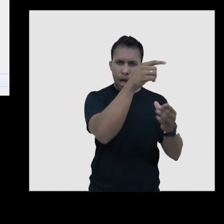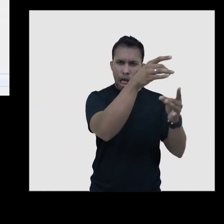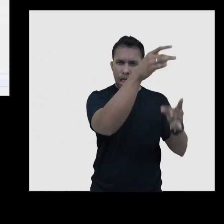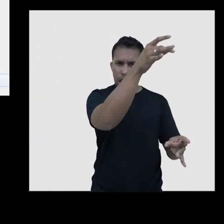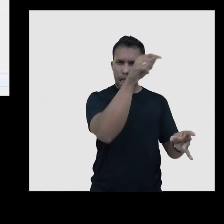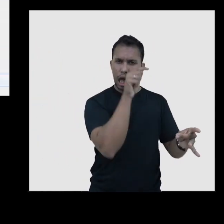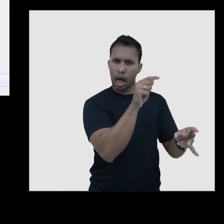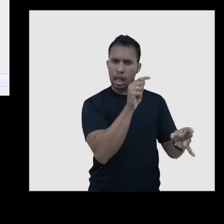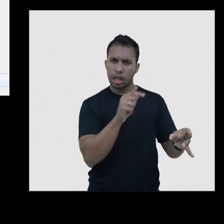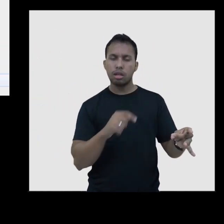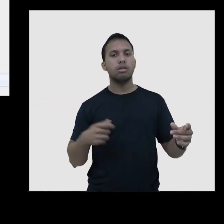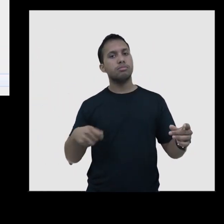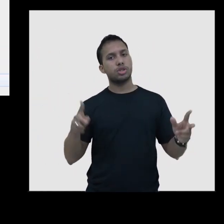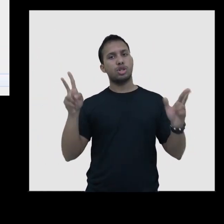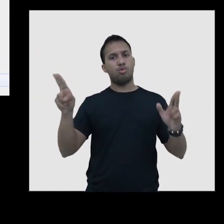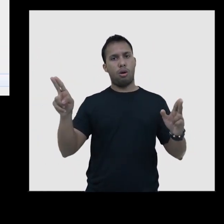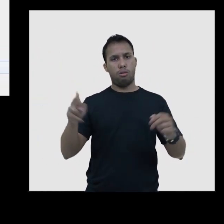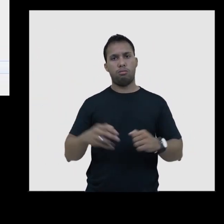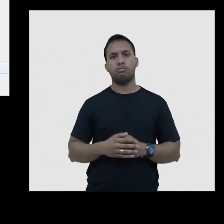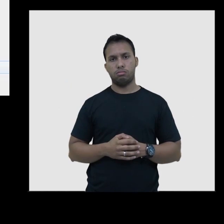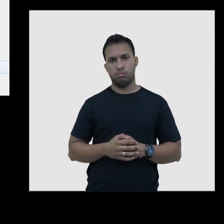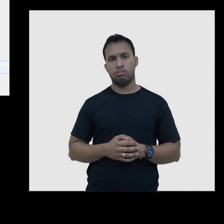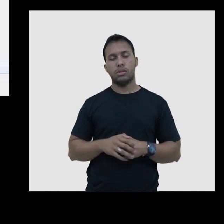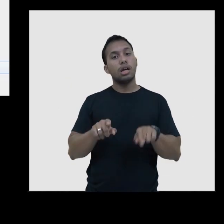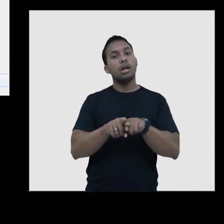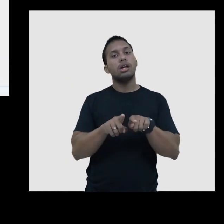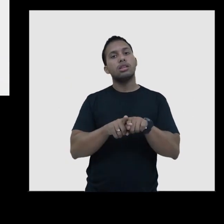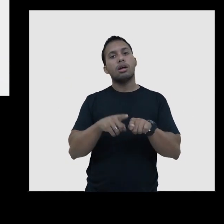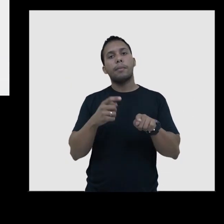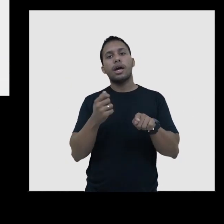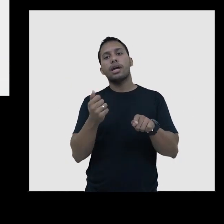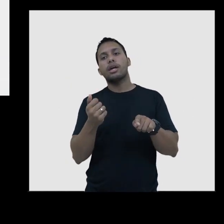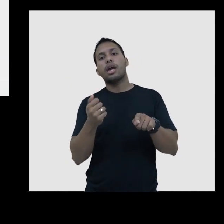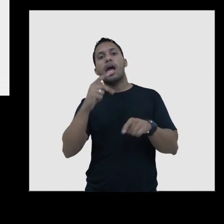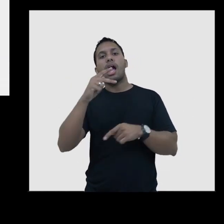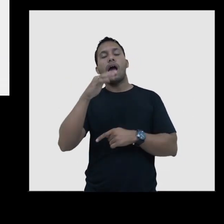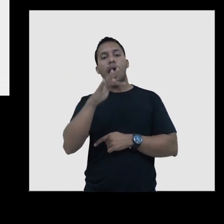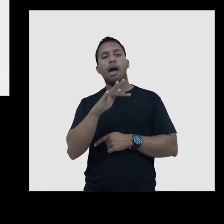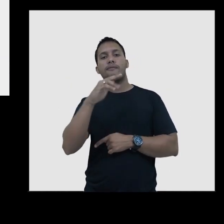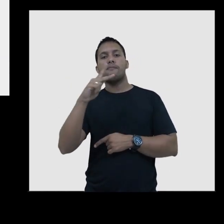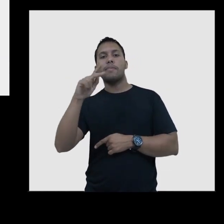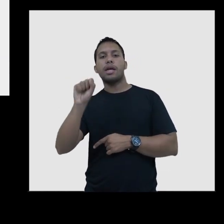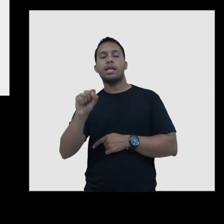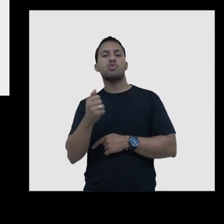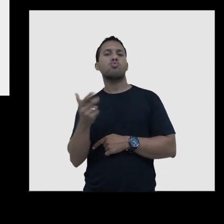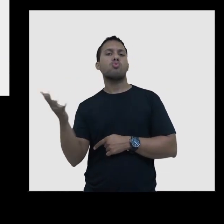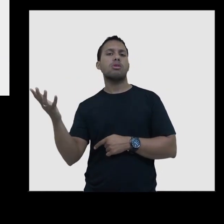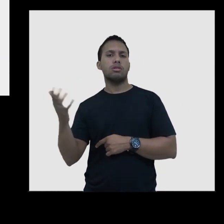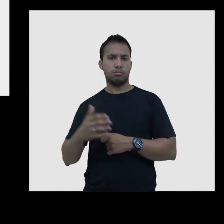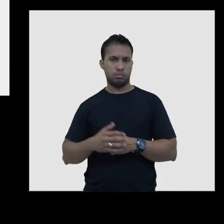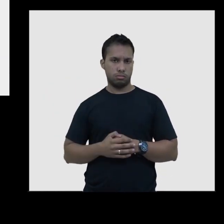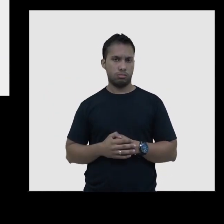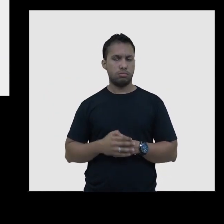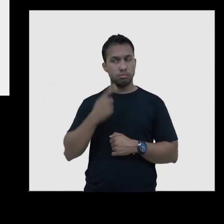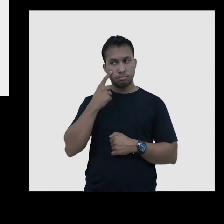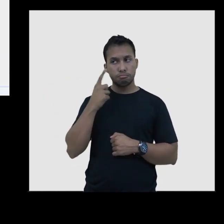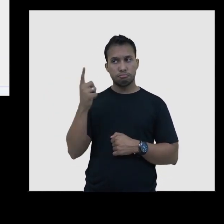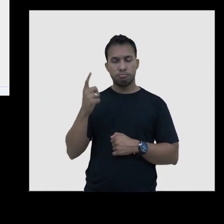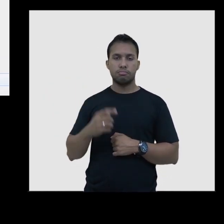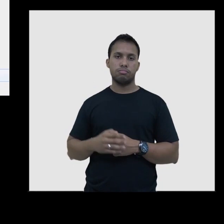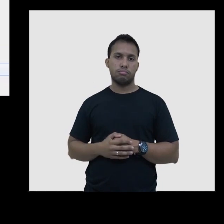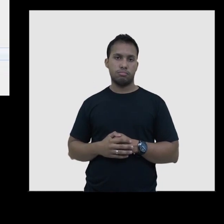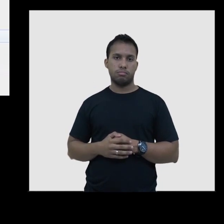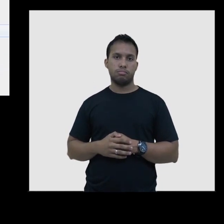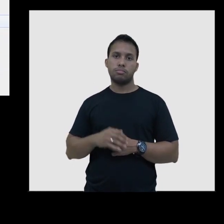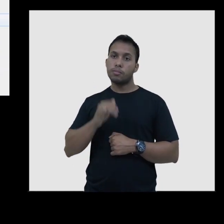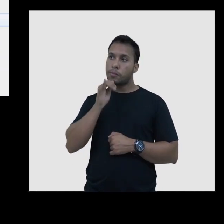um com as dimensões que a gente tinha lá anteriormente, de altura e largura e a quantidade de quadros por segundo, né?